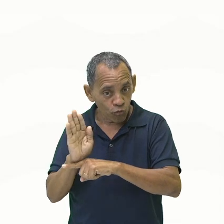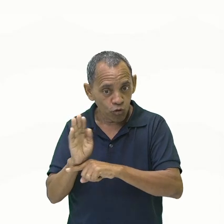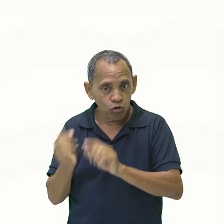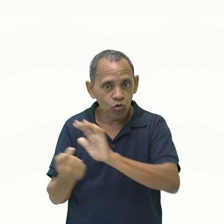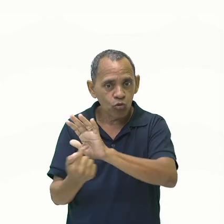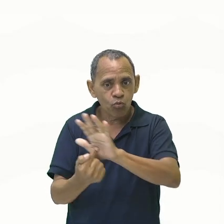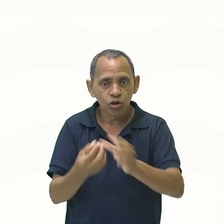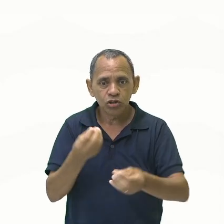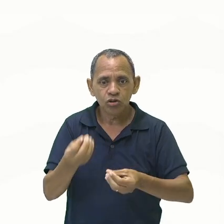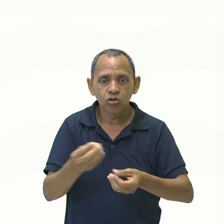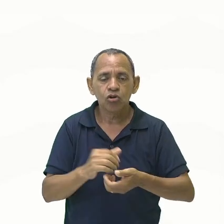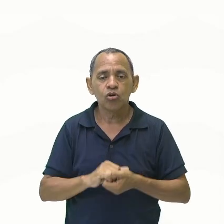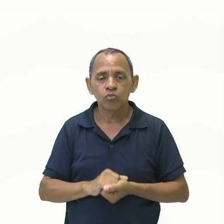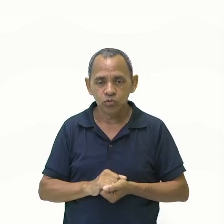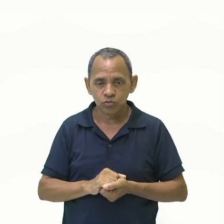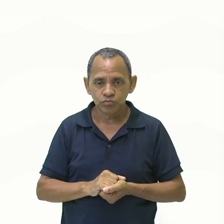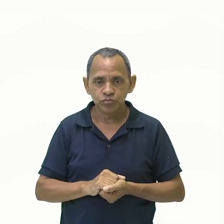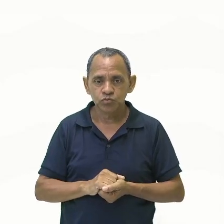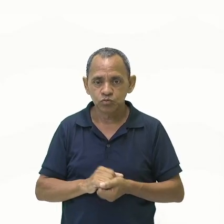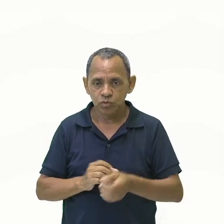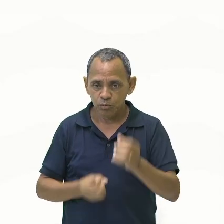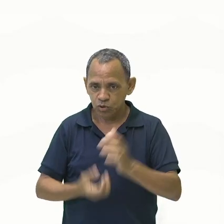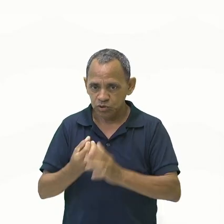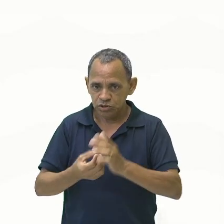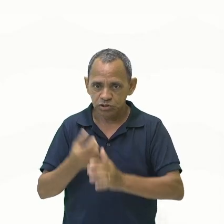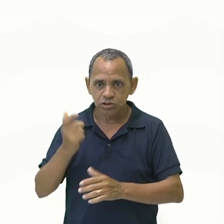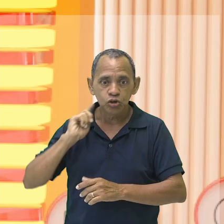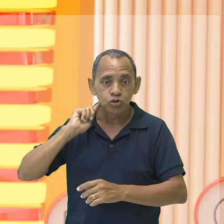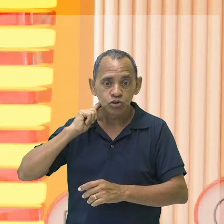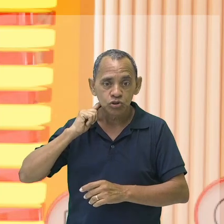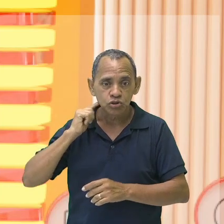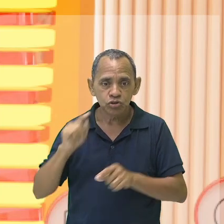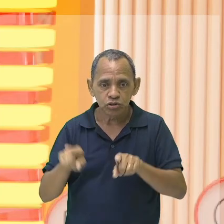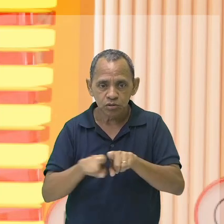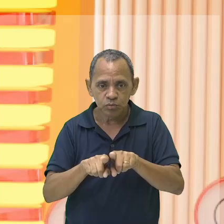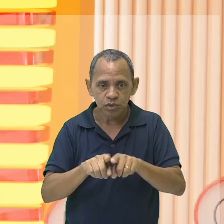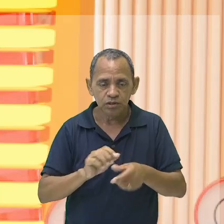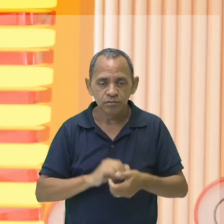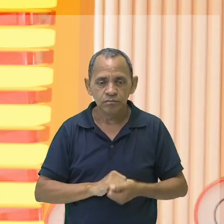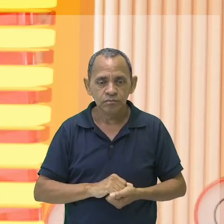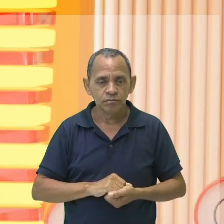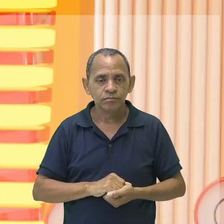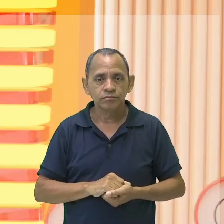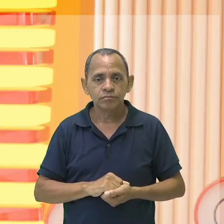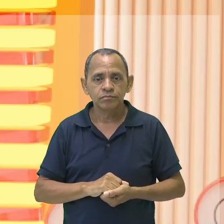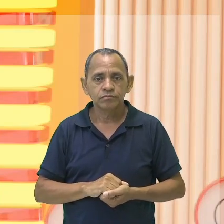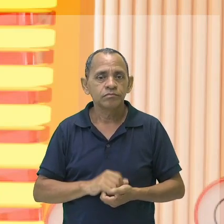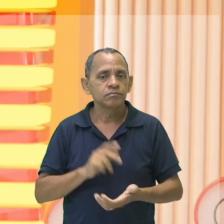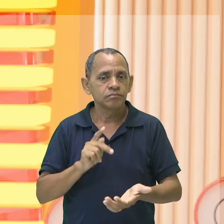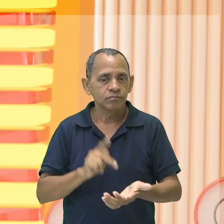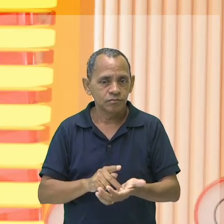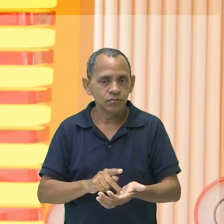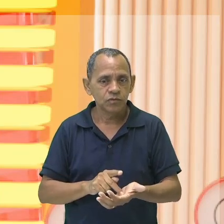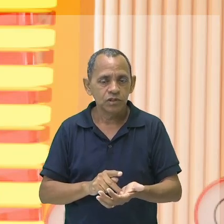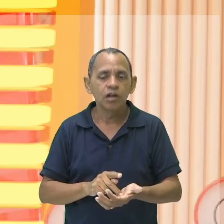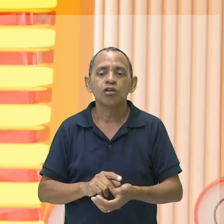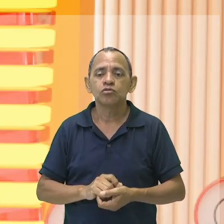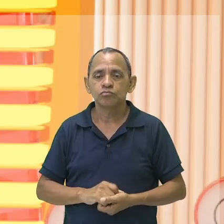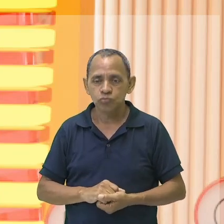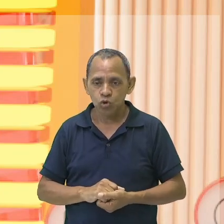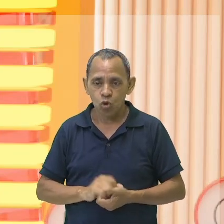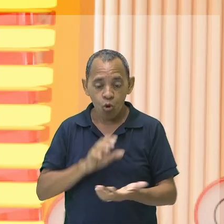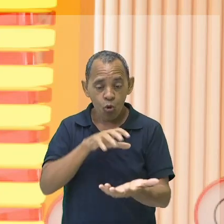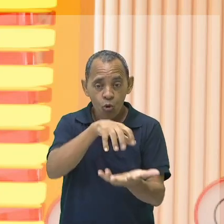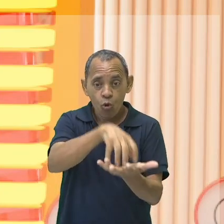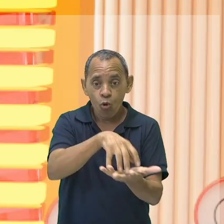que é produzido aqui no Brasil. Ele não some automaticamente da porta da gente, tá? Ele até é levado, mas ele não desaparece, tá? Ele tem um fim,